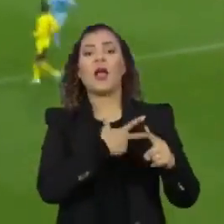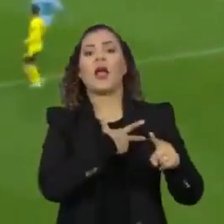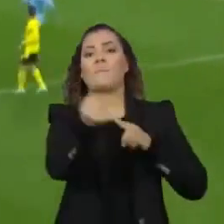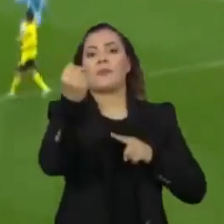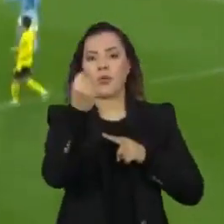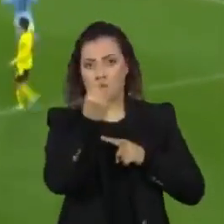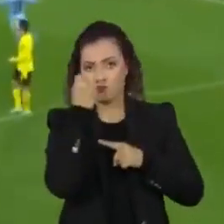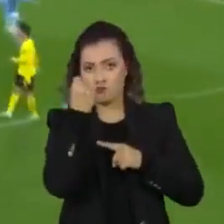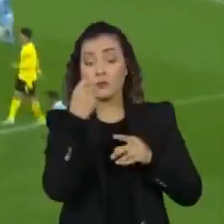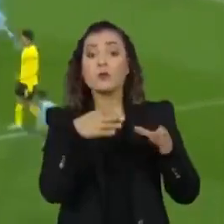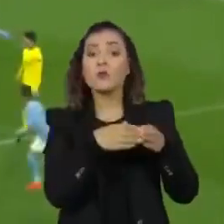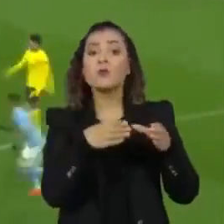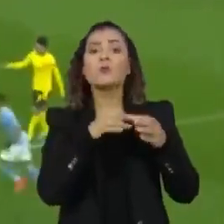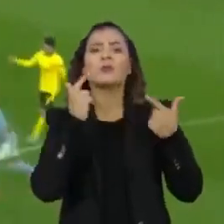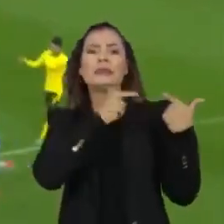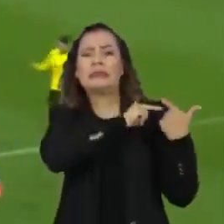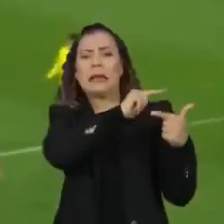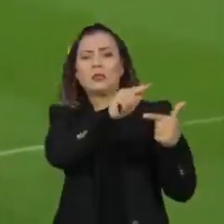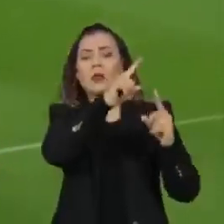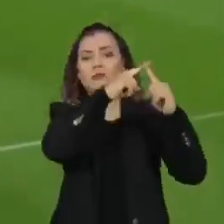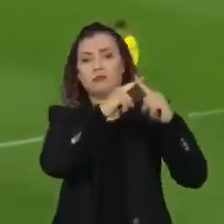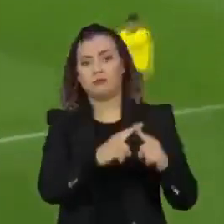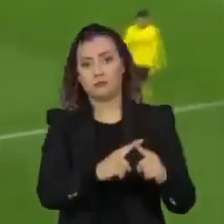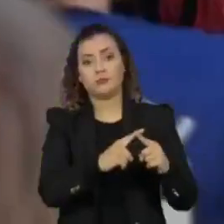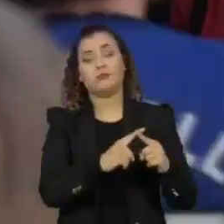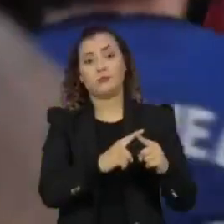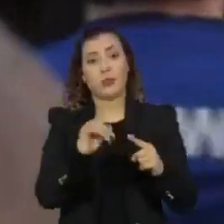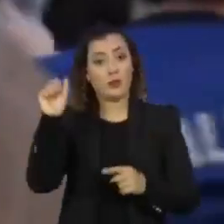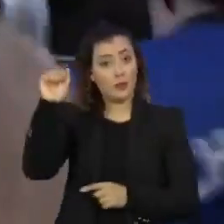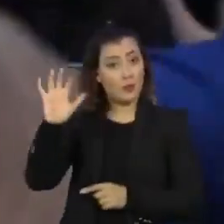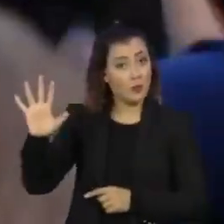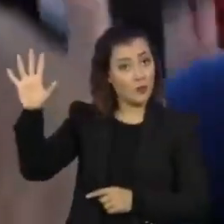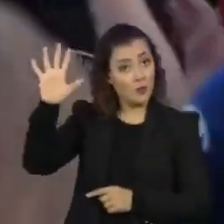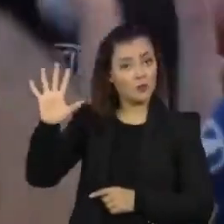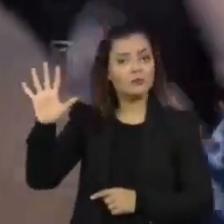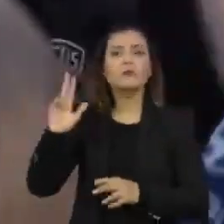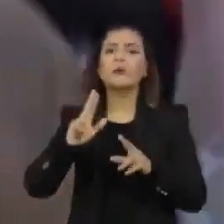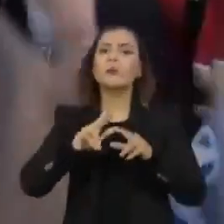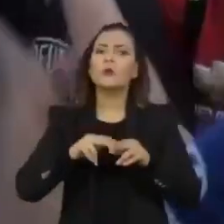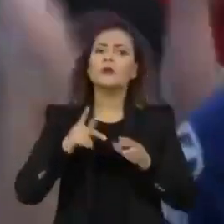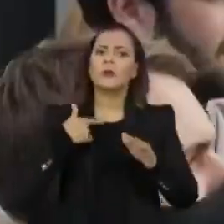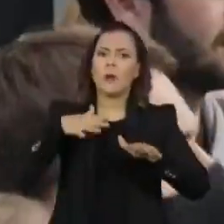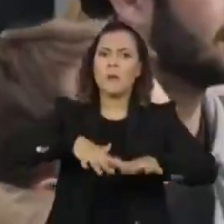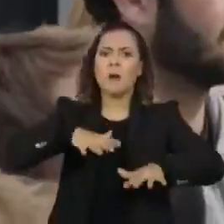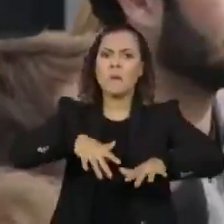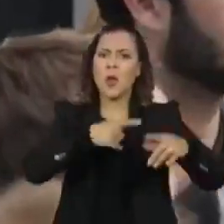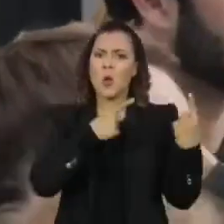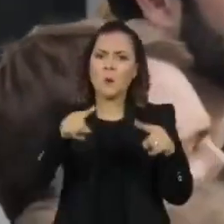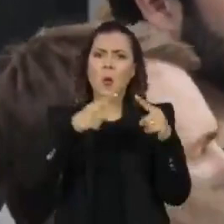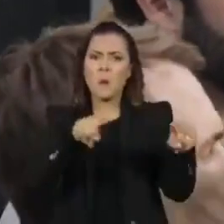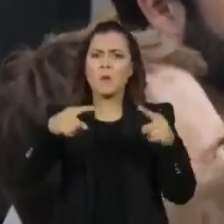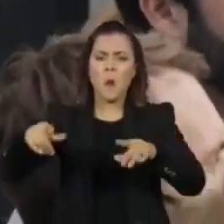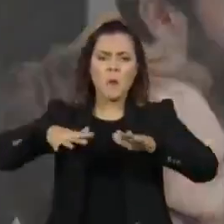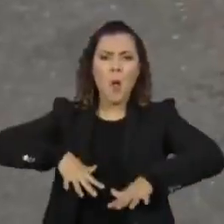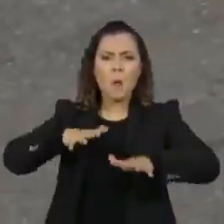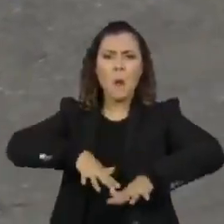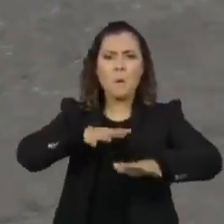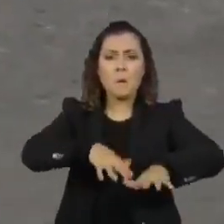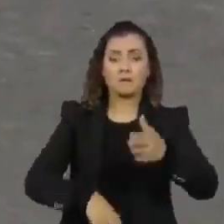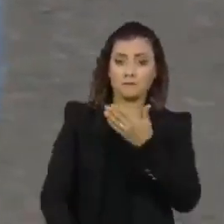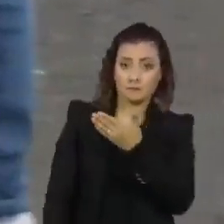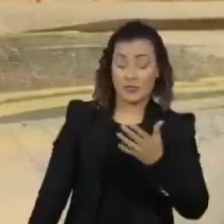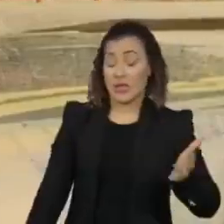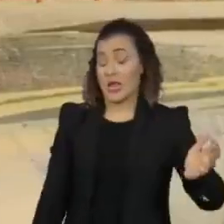mais importante e tradicional competição do continente as reações contra essa espécie de Liga dos